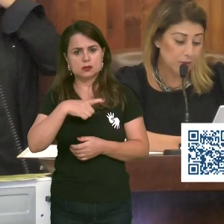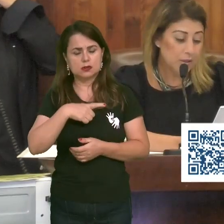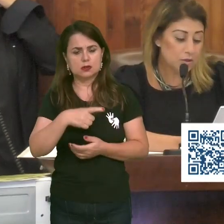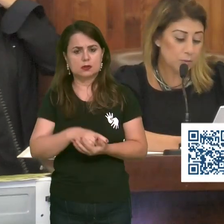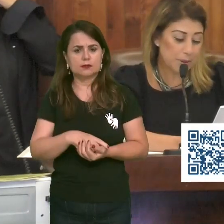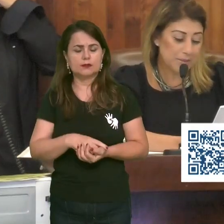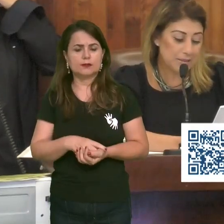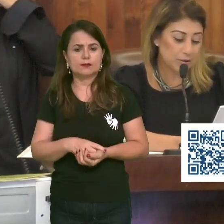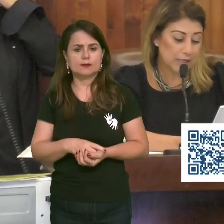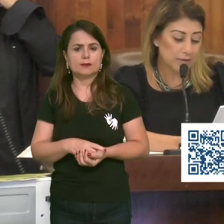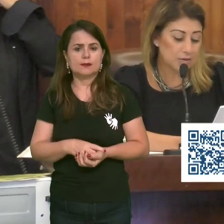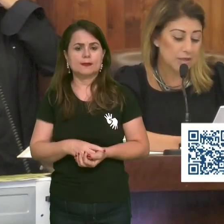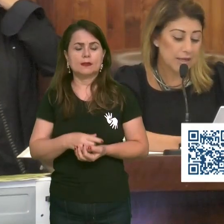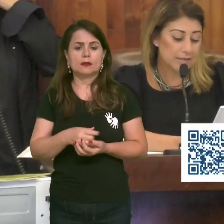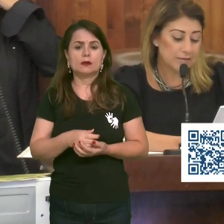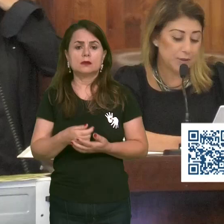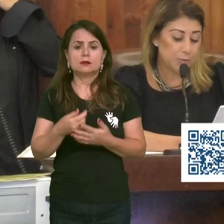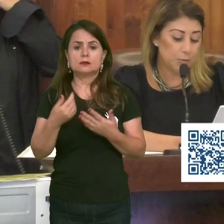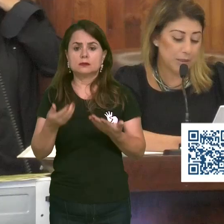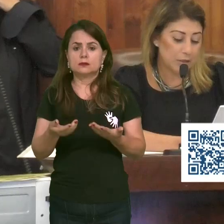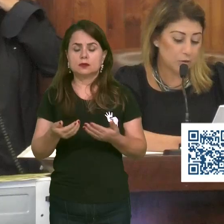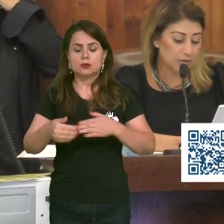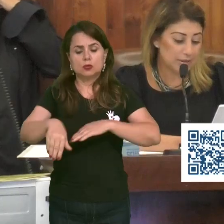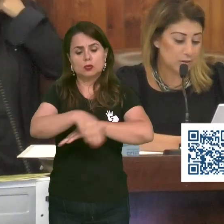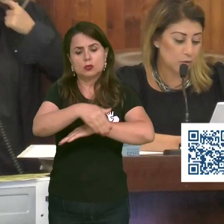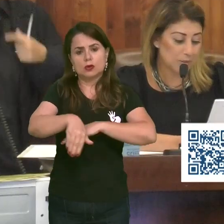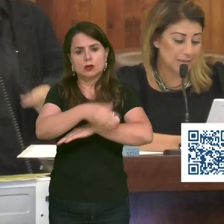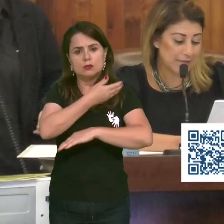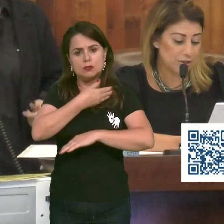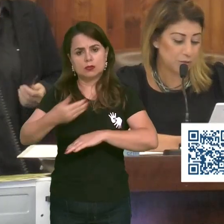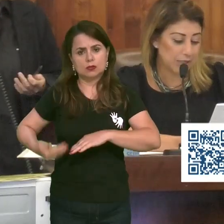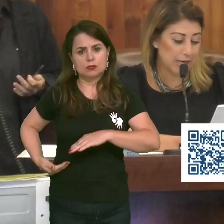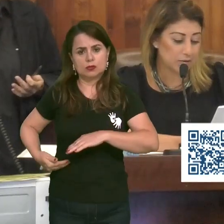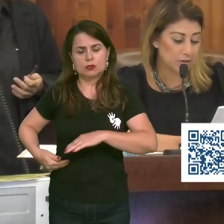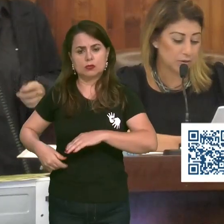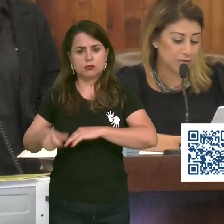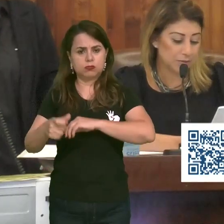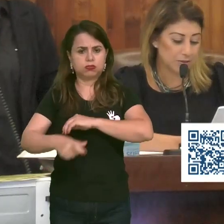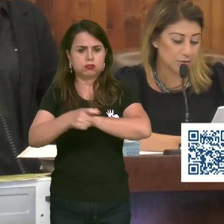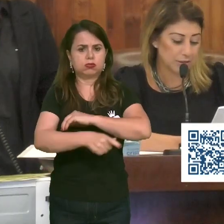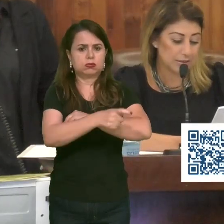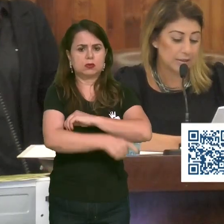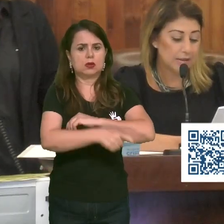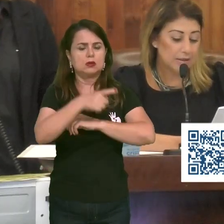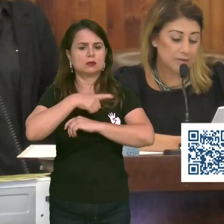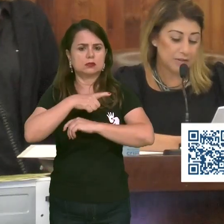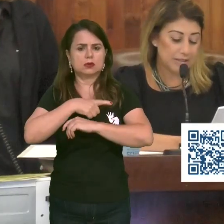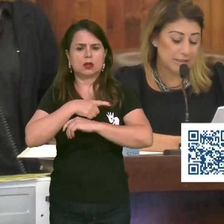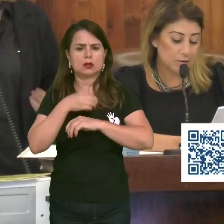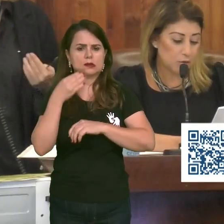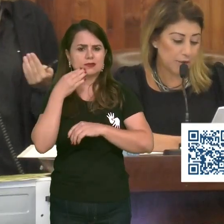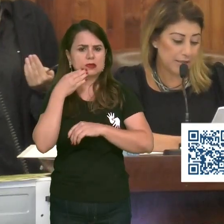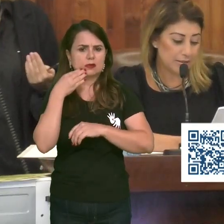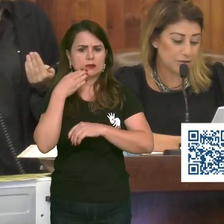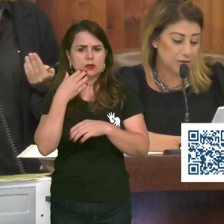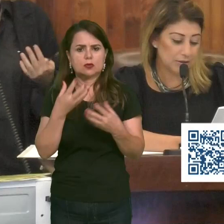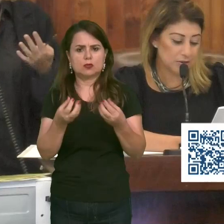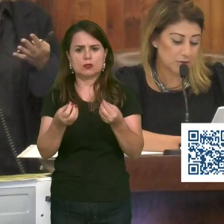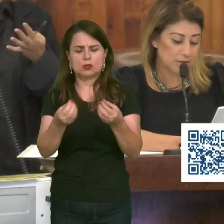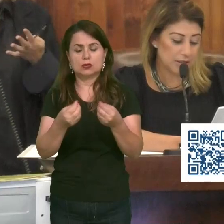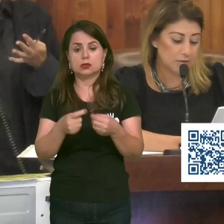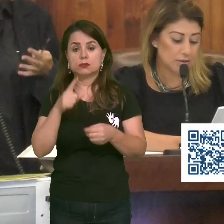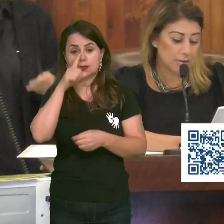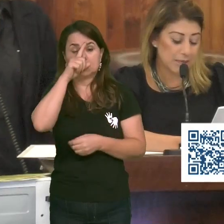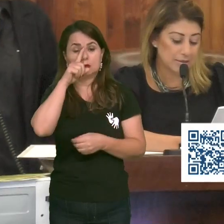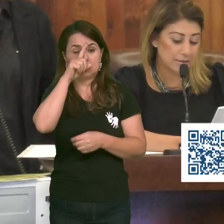desculpa Supra mencionados esta via pública encontra-se com uma série de buracos e quando informações favorecendo a ocorrência de